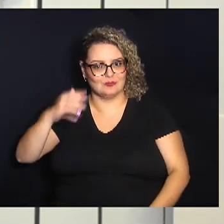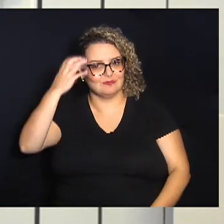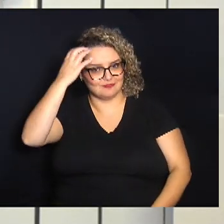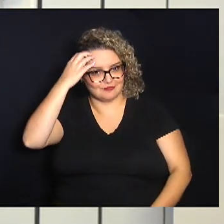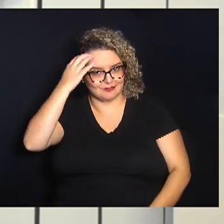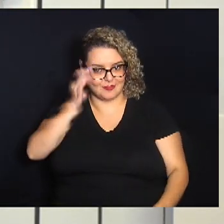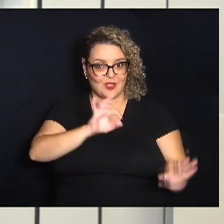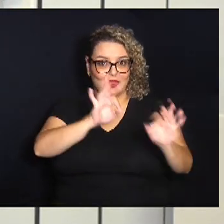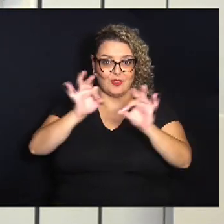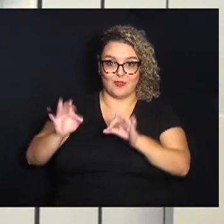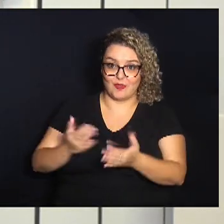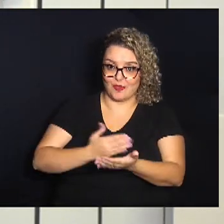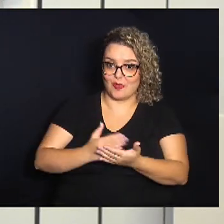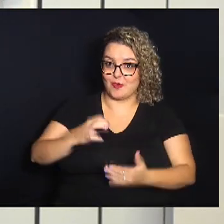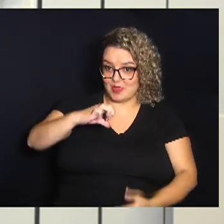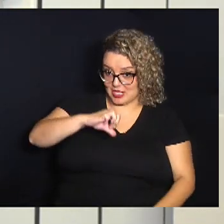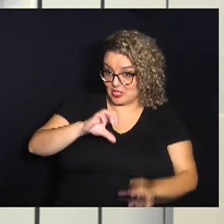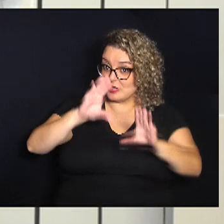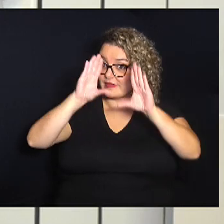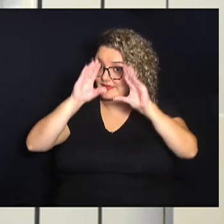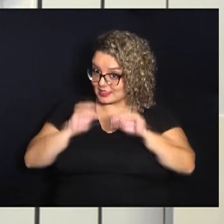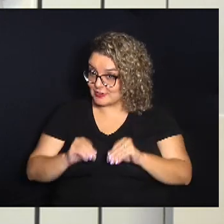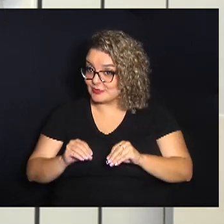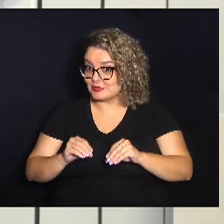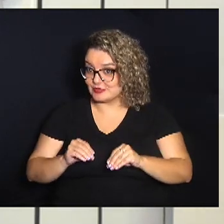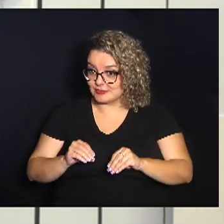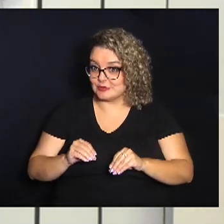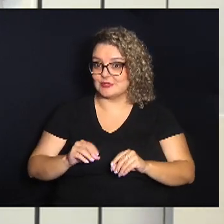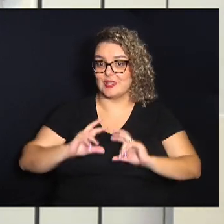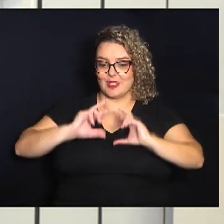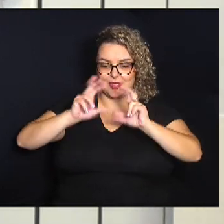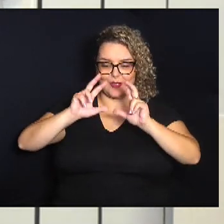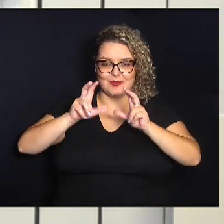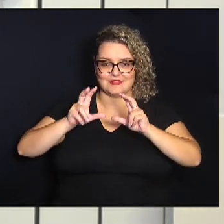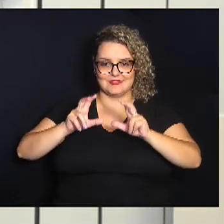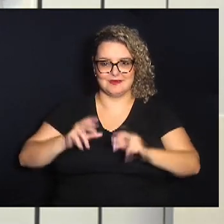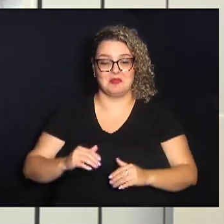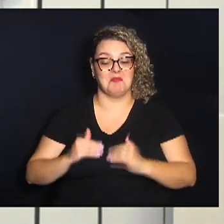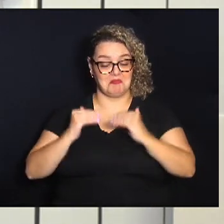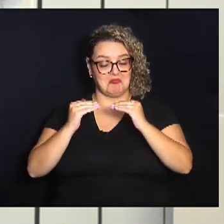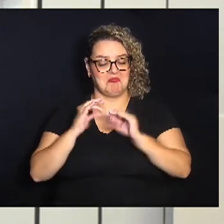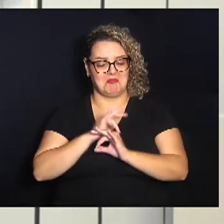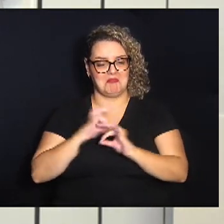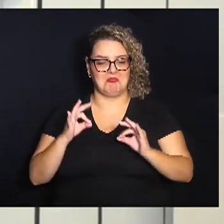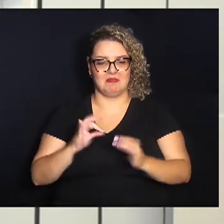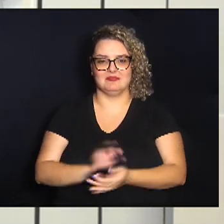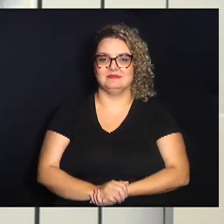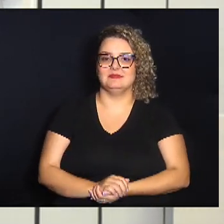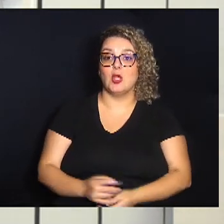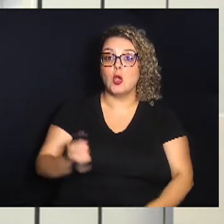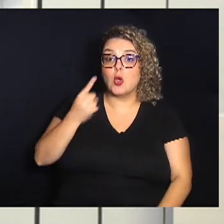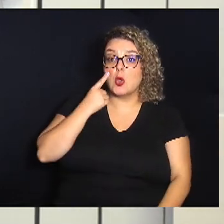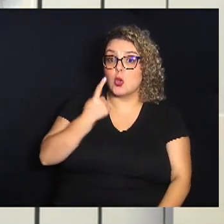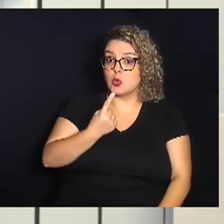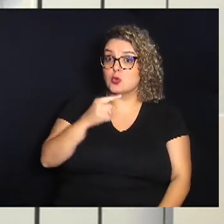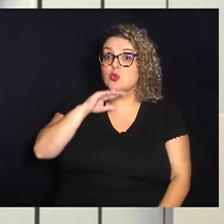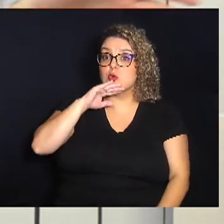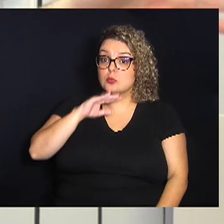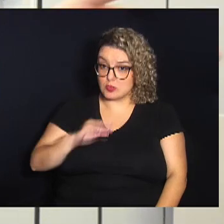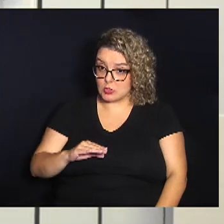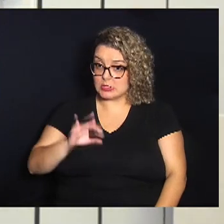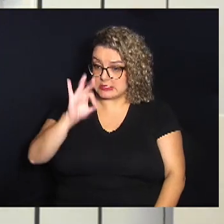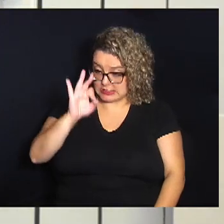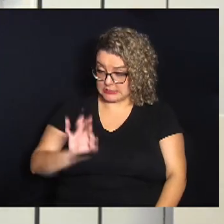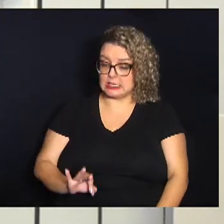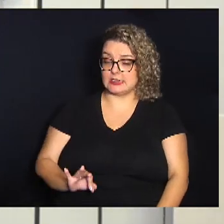partida que começa às 9 horas da noite, é vôlei em alto nível. E olha só, 13h em ponto,